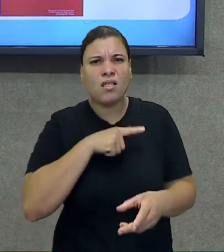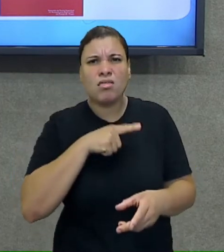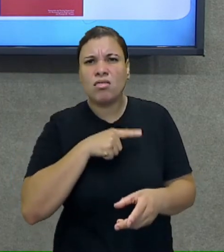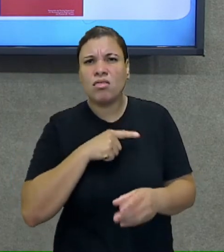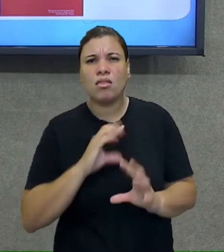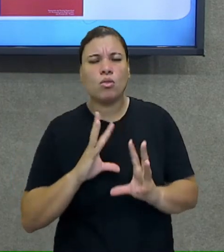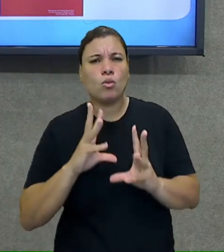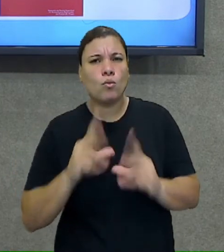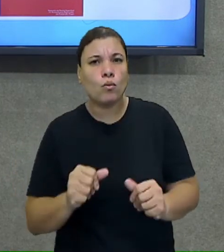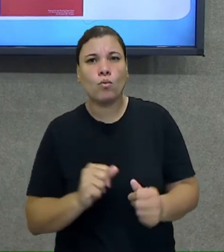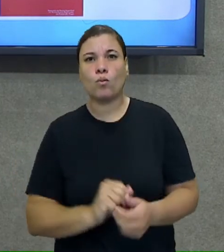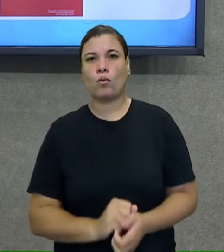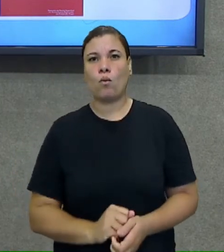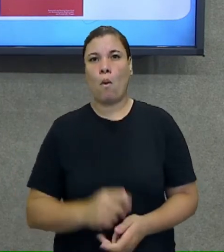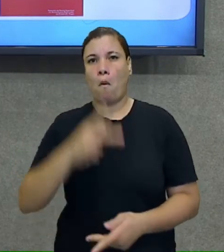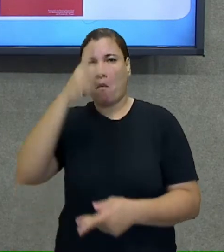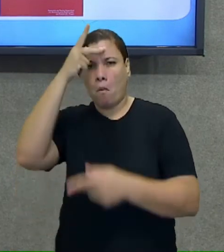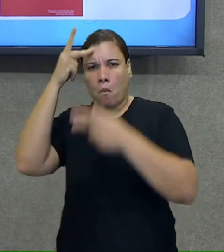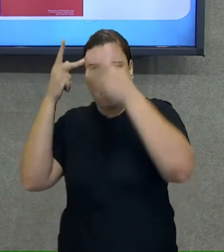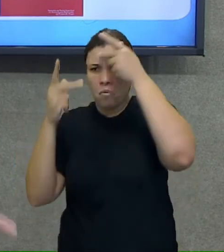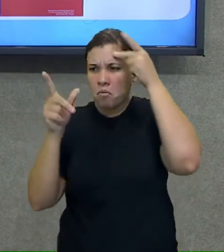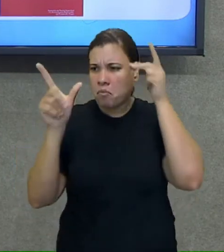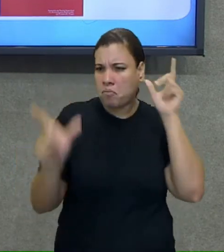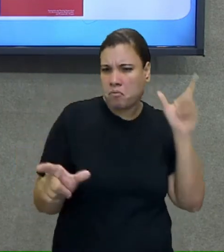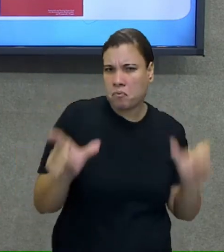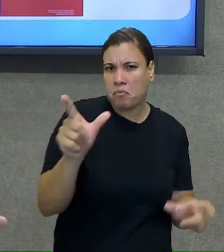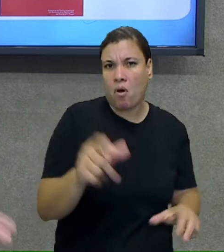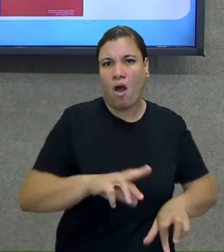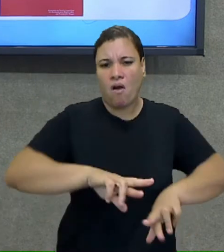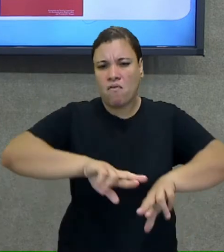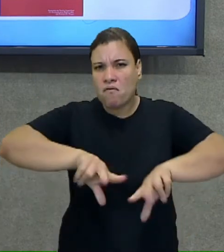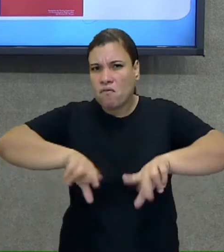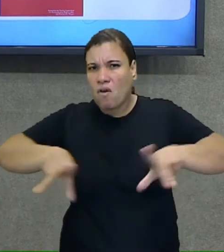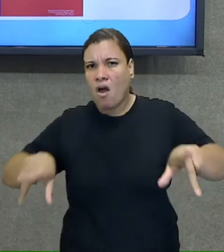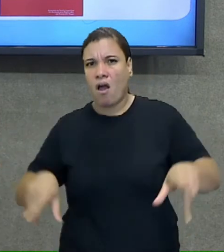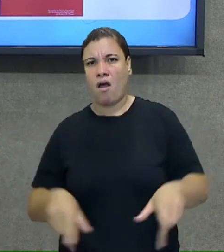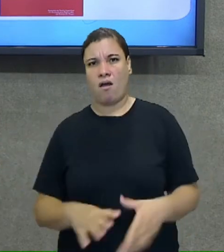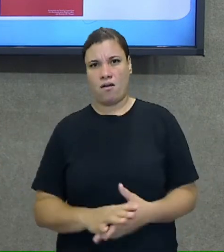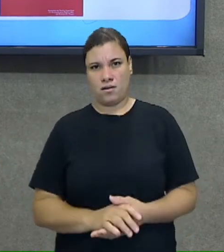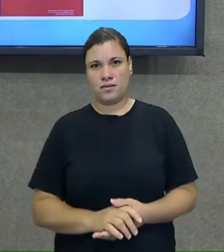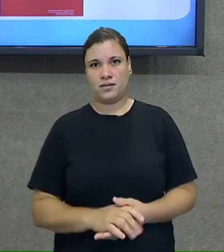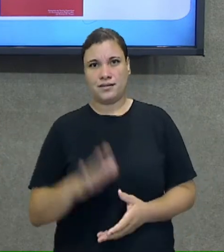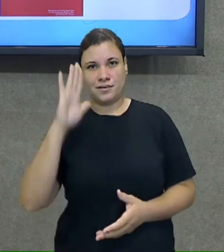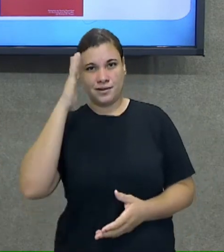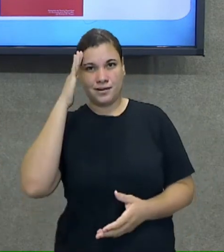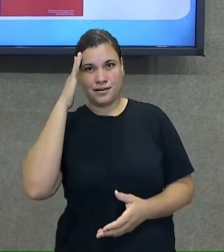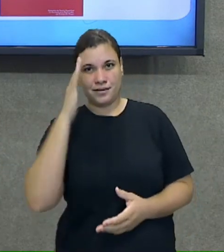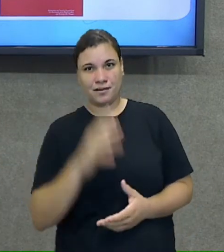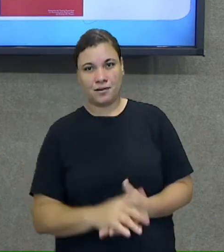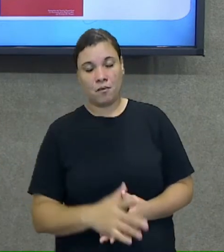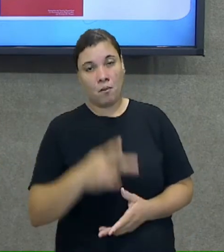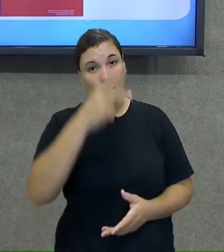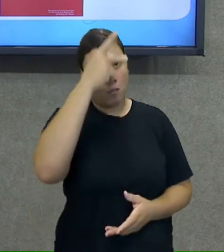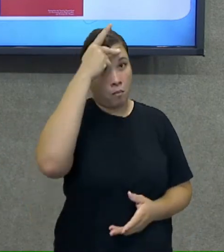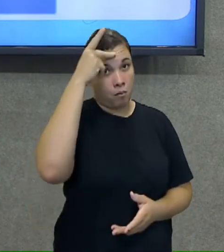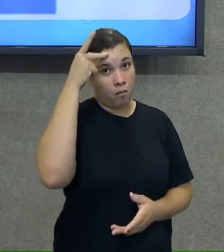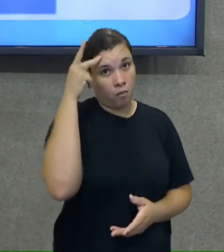níveis de pessoas, desde os técnicos até os leigos no assunto, por